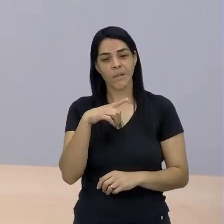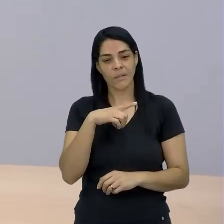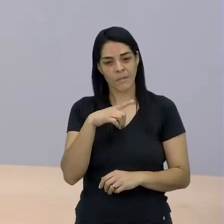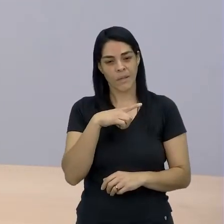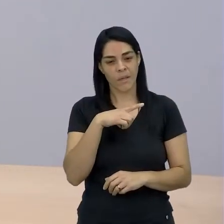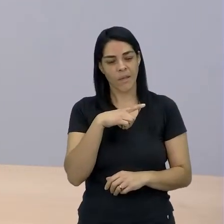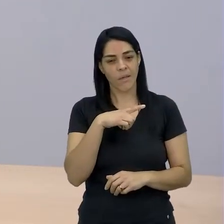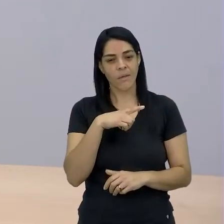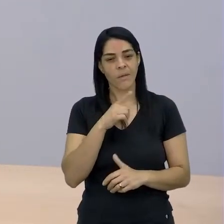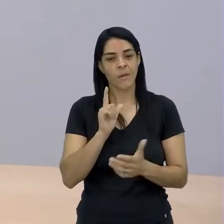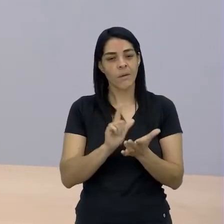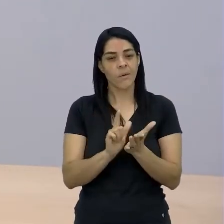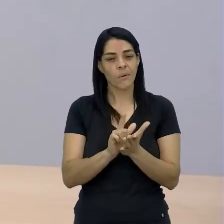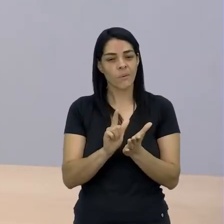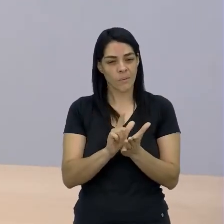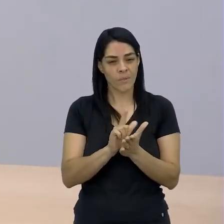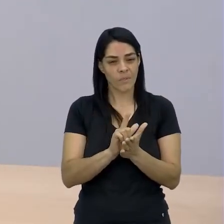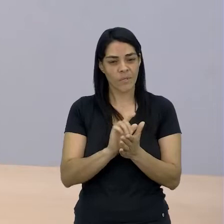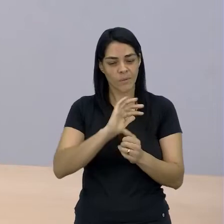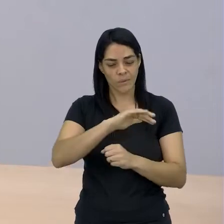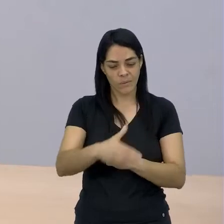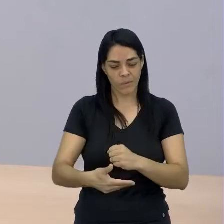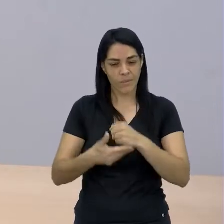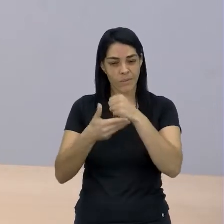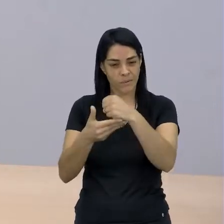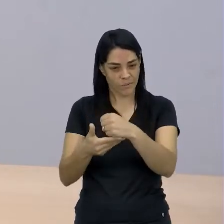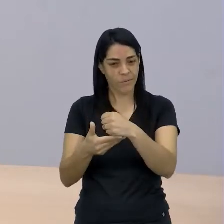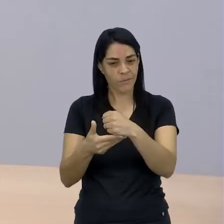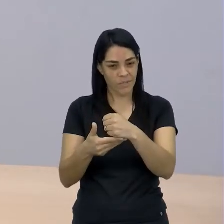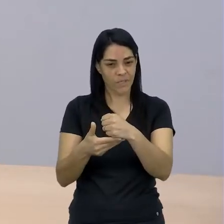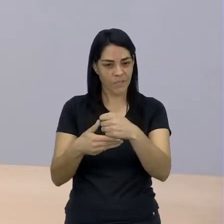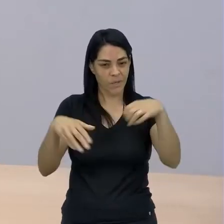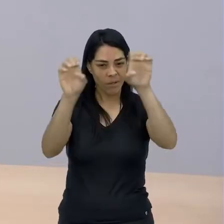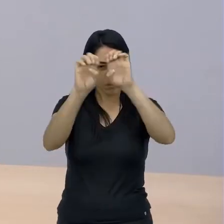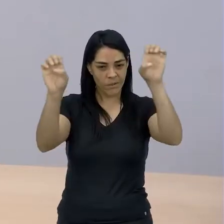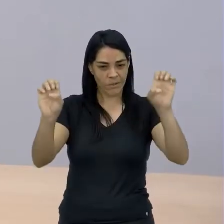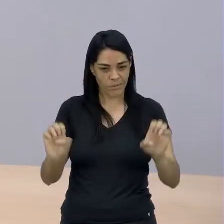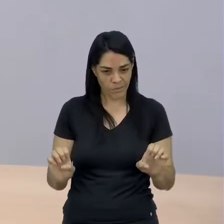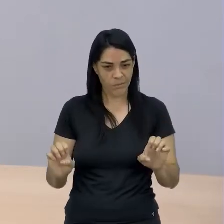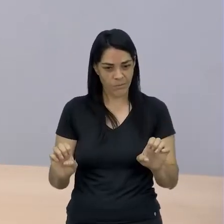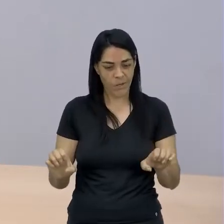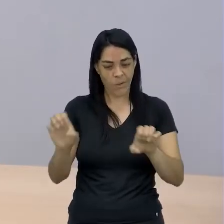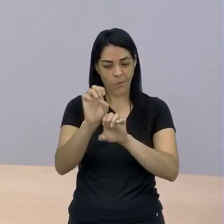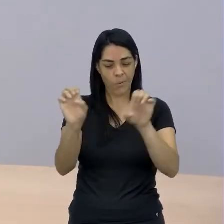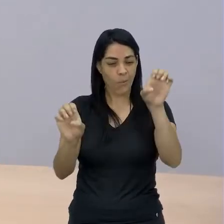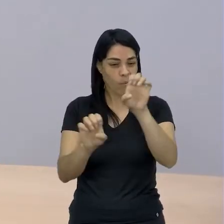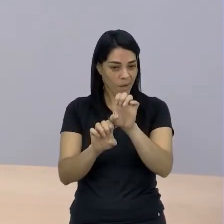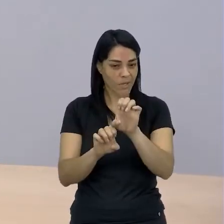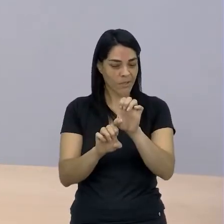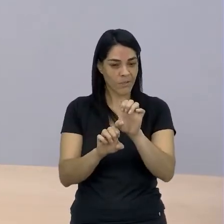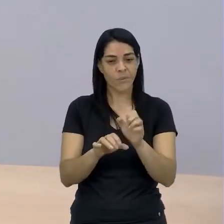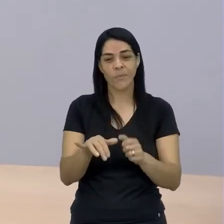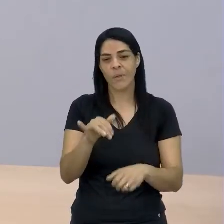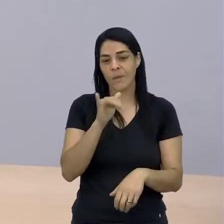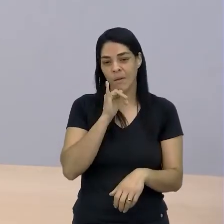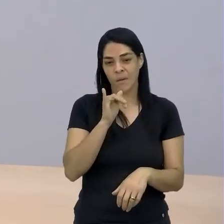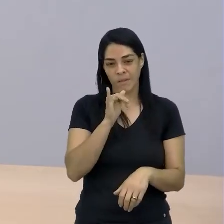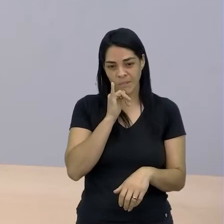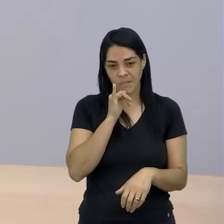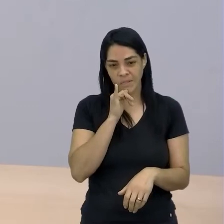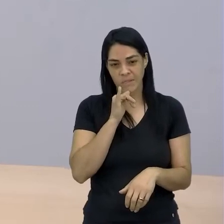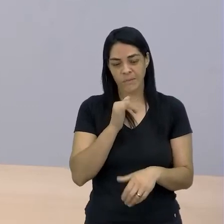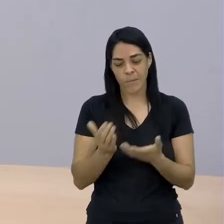um papel estruturante na composição desse eixo, como se fosse ali um fiel